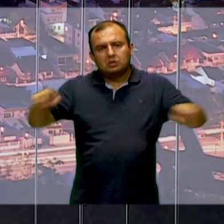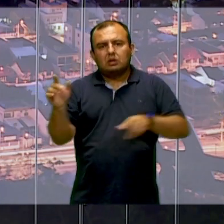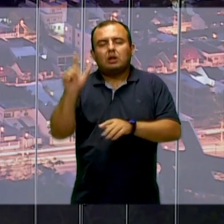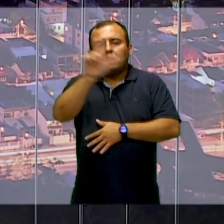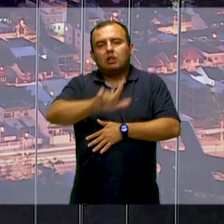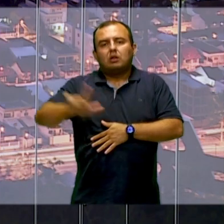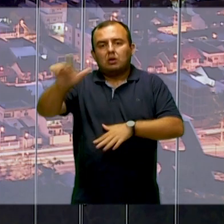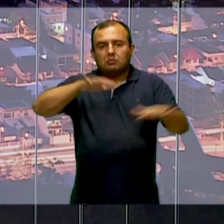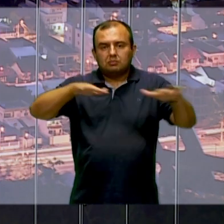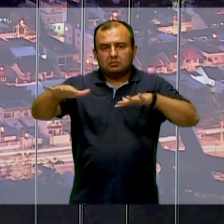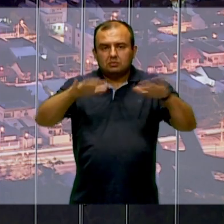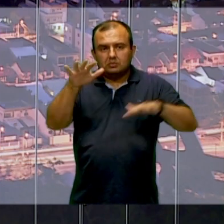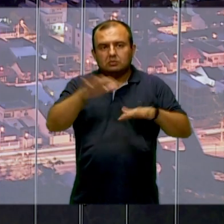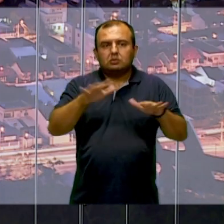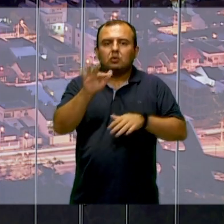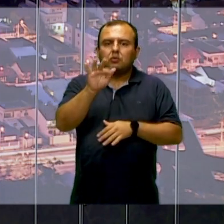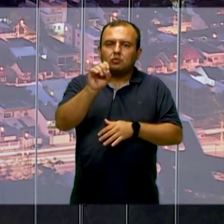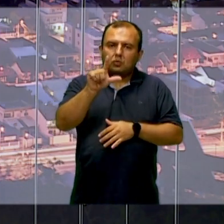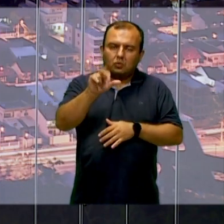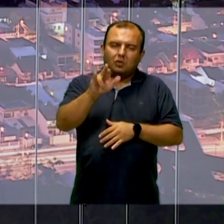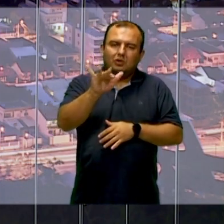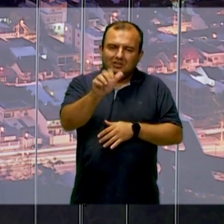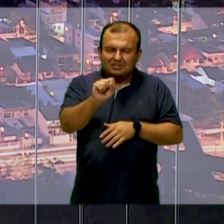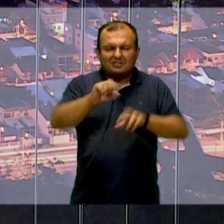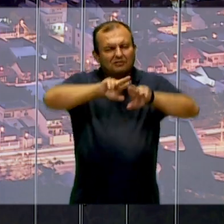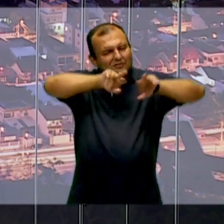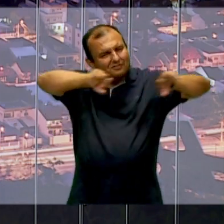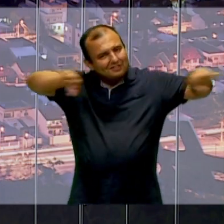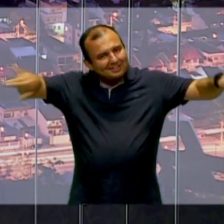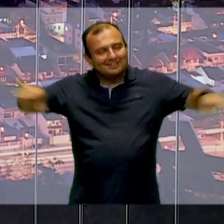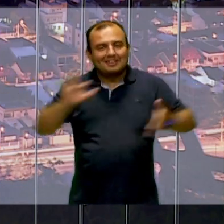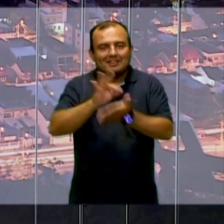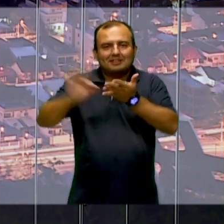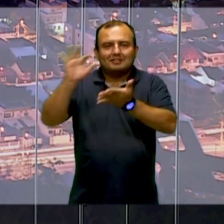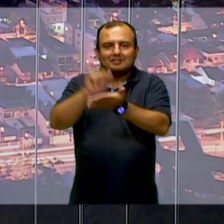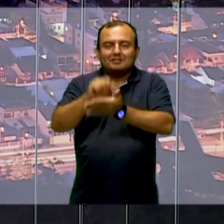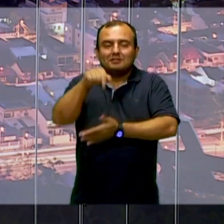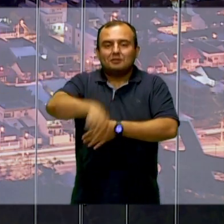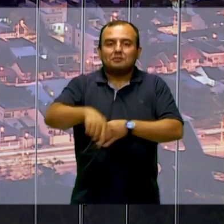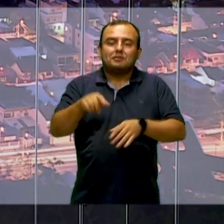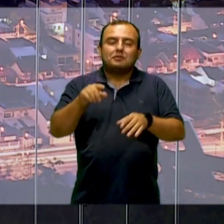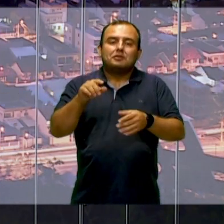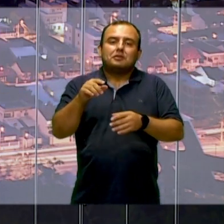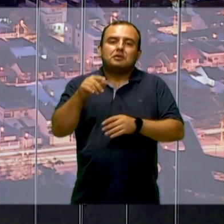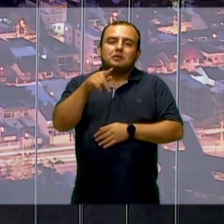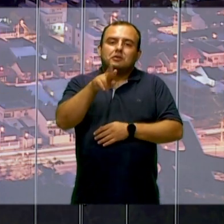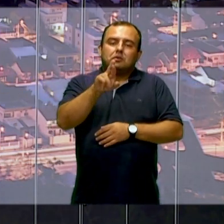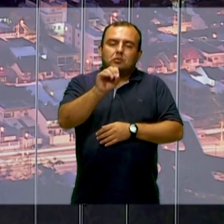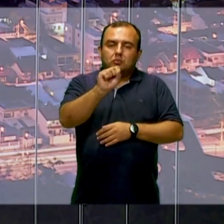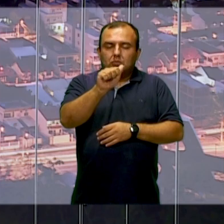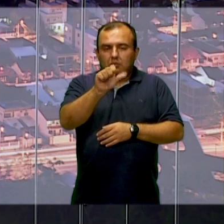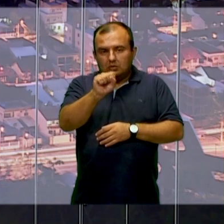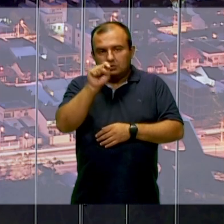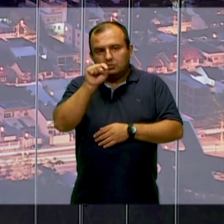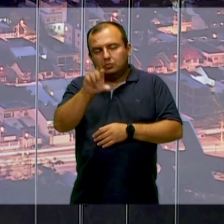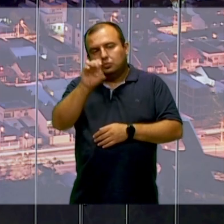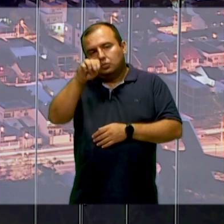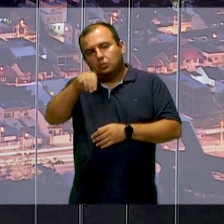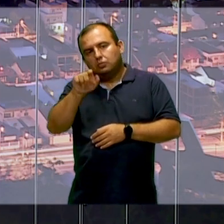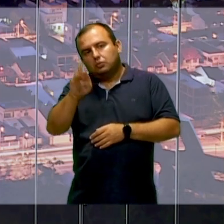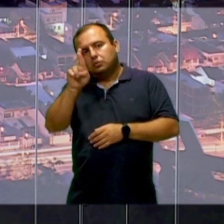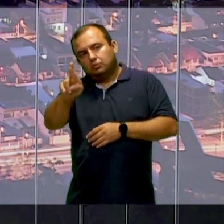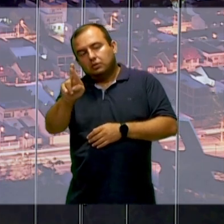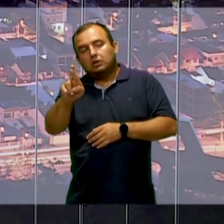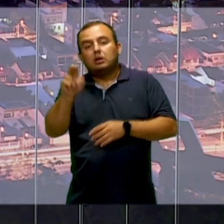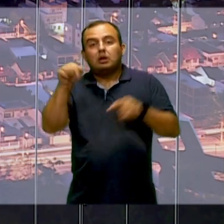e manifestações folclóricas. É muita coisa. As inscrições são pelo site prosas.com.br e